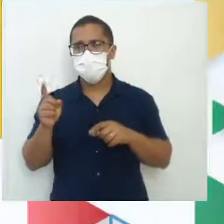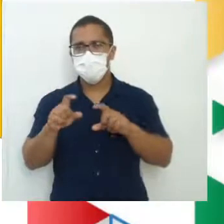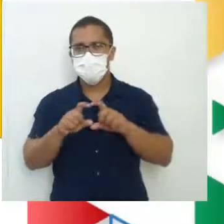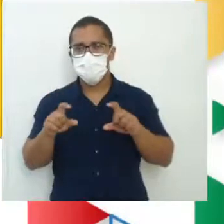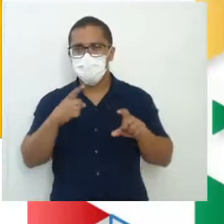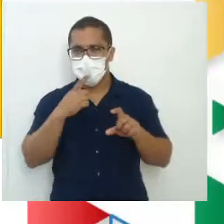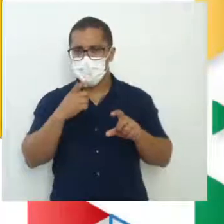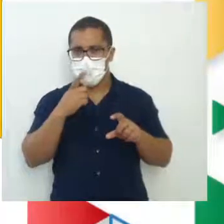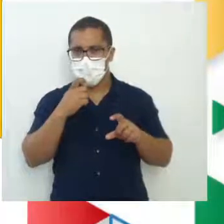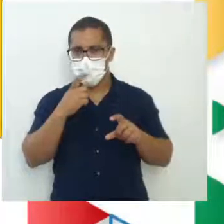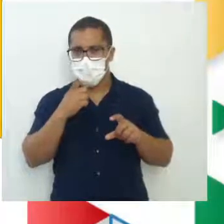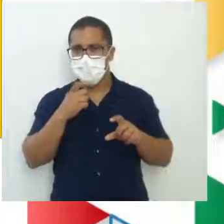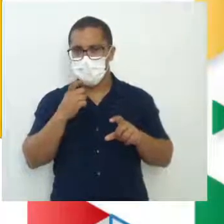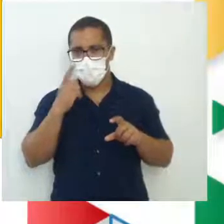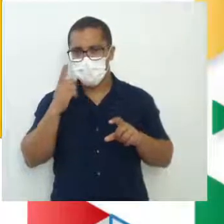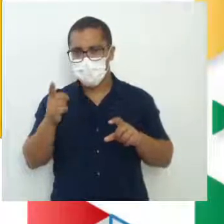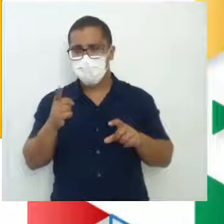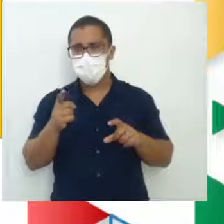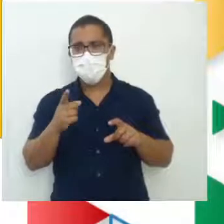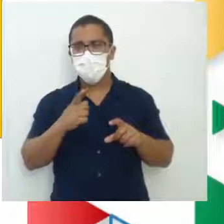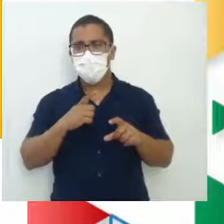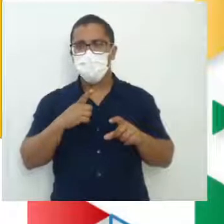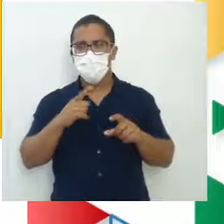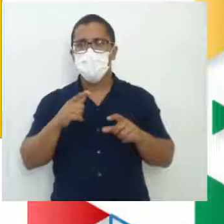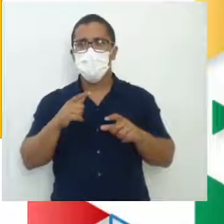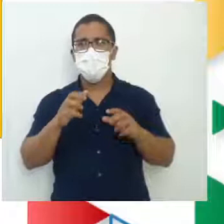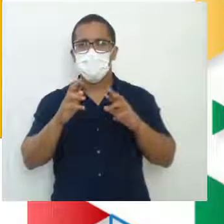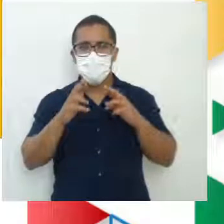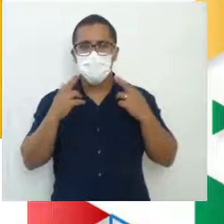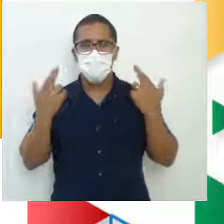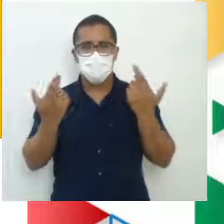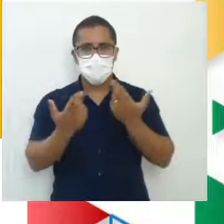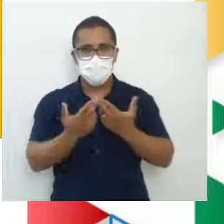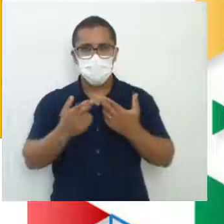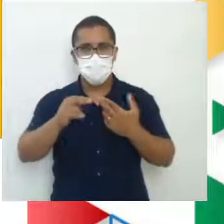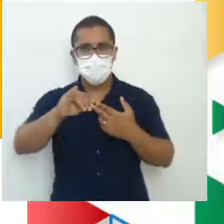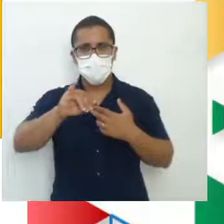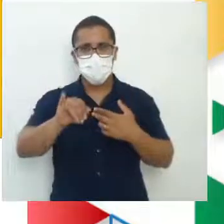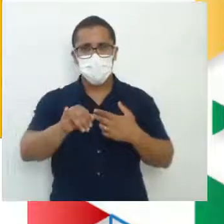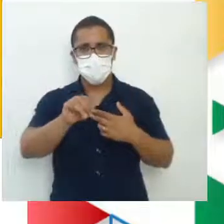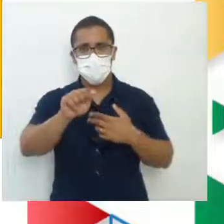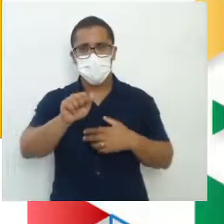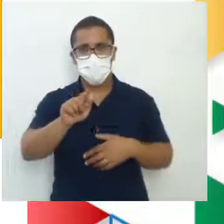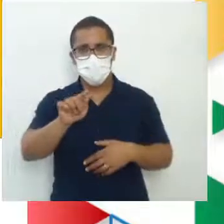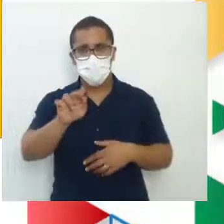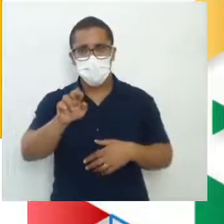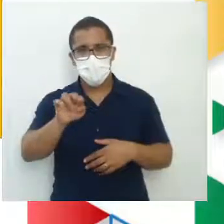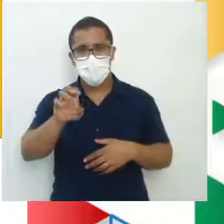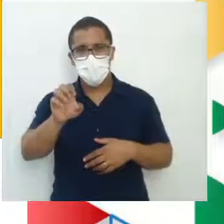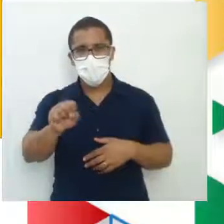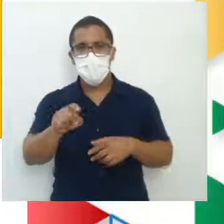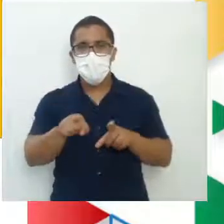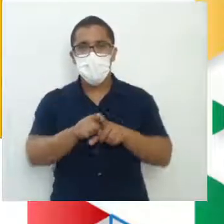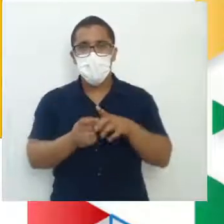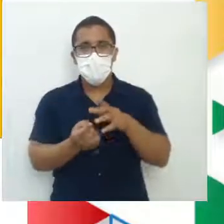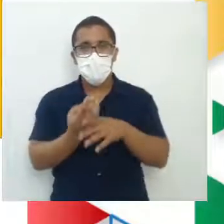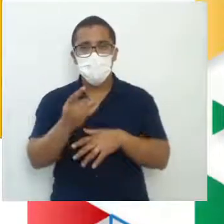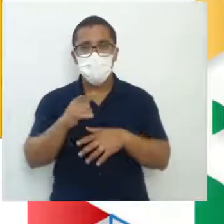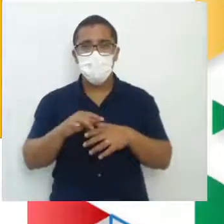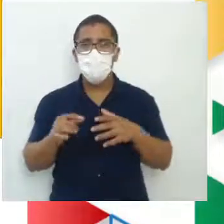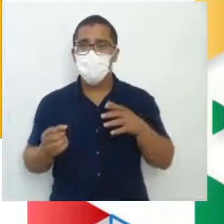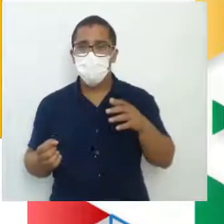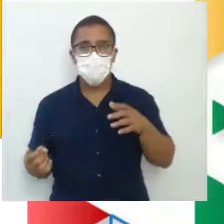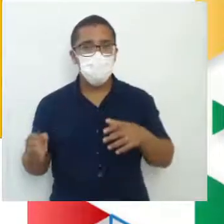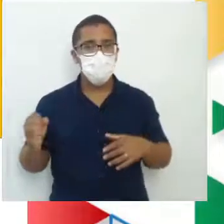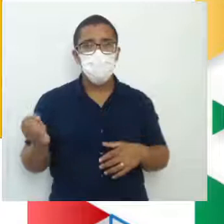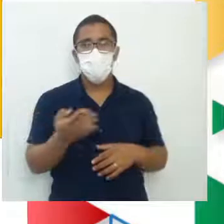aí, certo? Acompanhem comigo. Missão: a reunião dos jaguares e a criação da figura inovadora